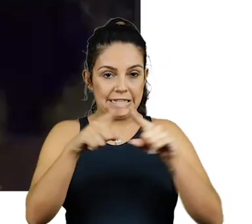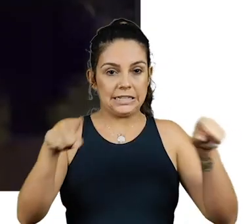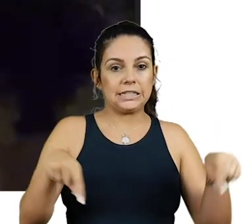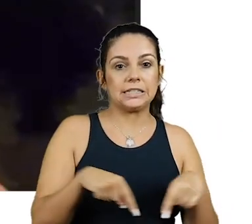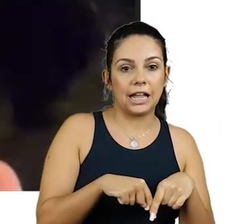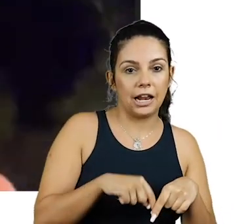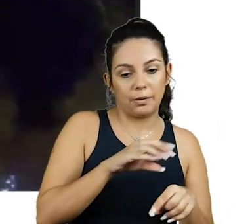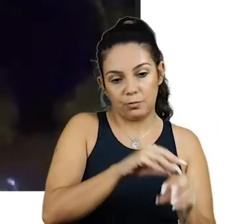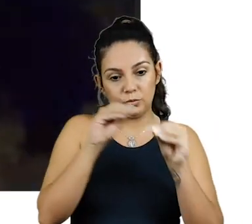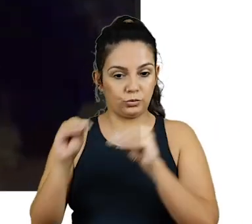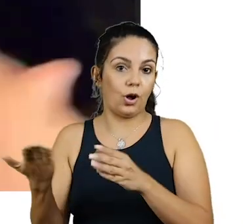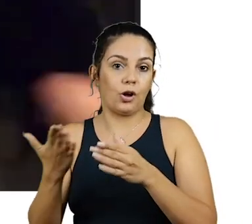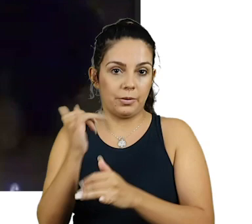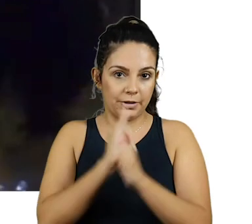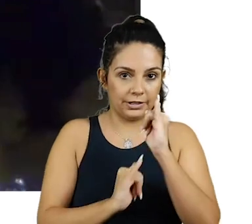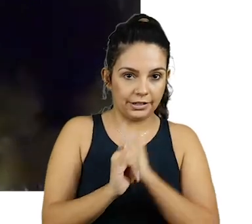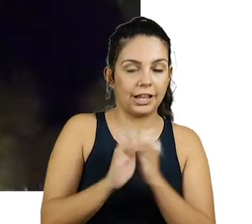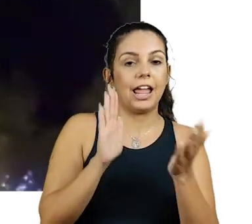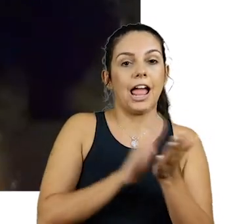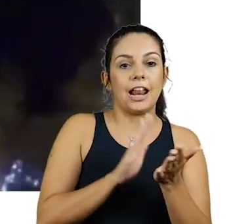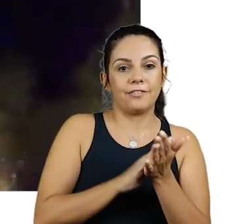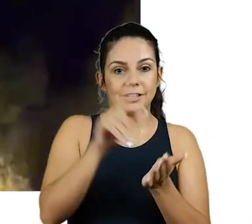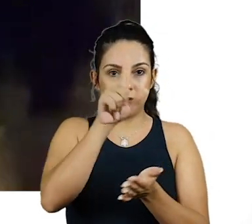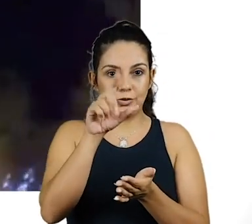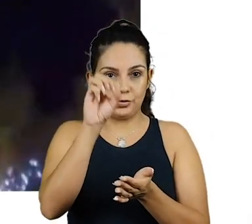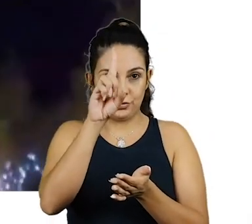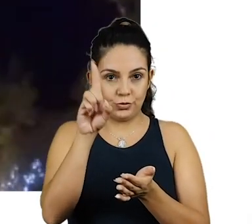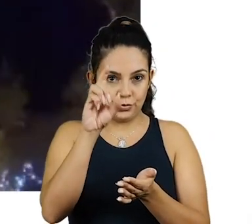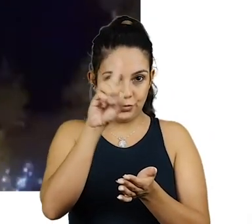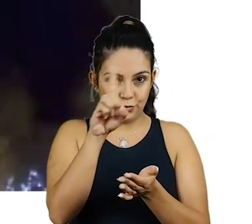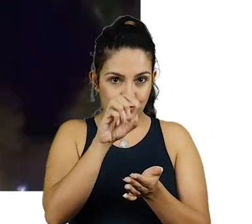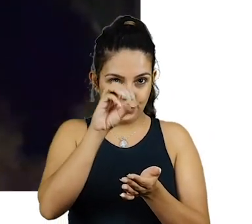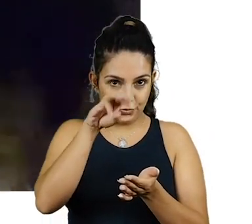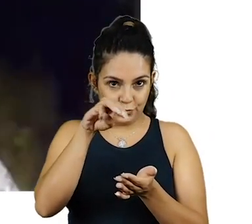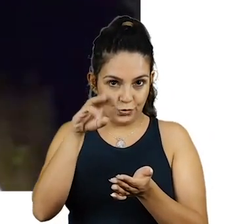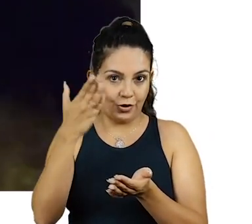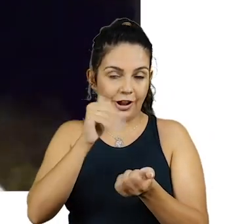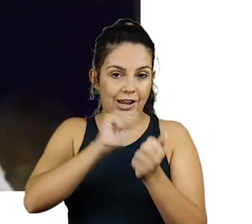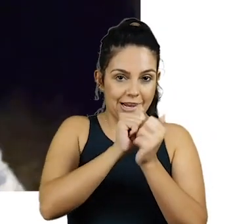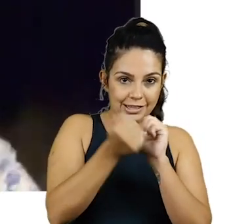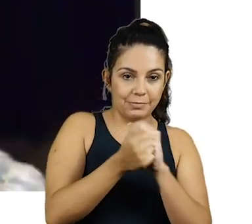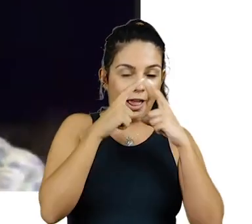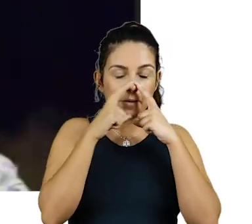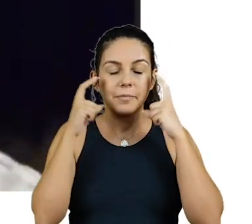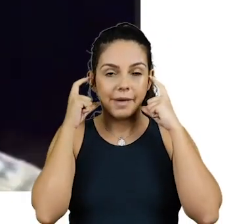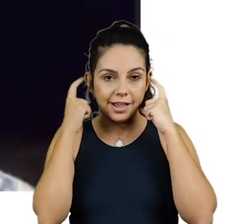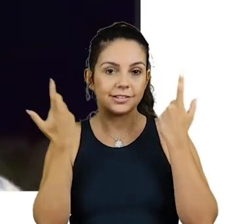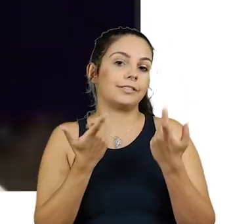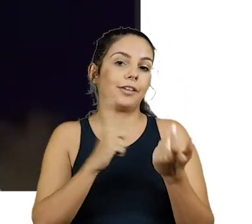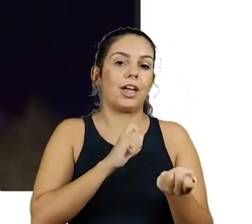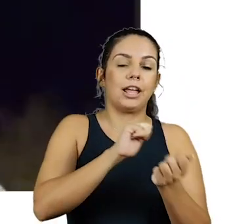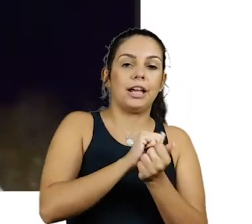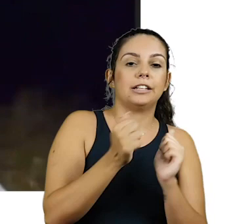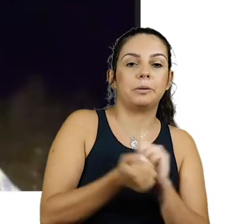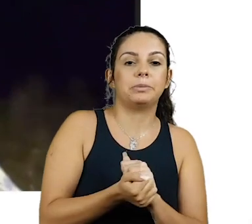de chat, a aniversário de Zoom, a gente teve que se adaptar à máscara, a gente teve